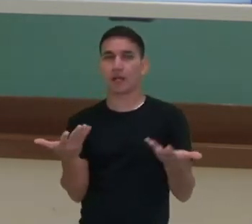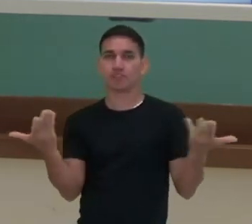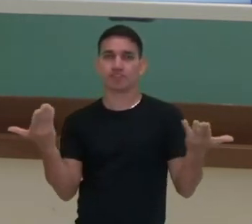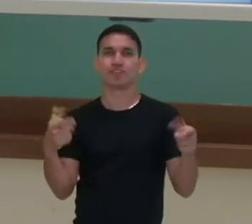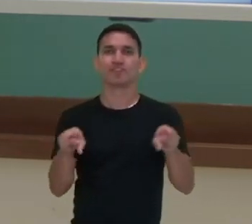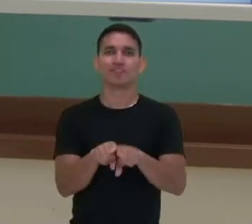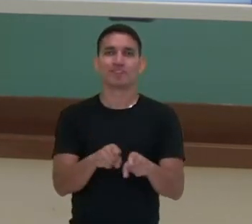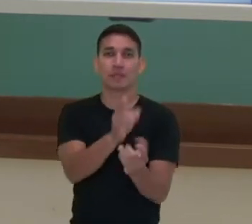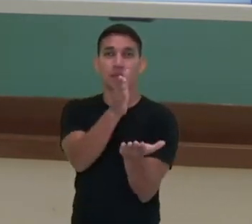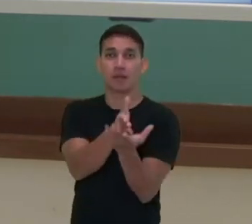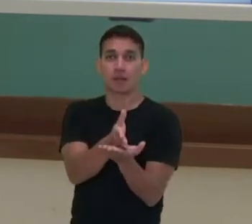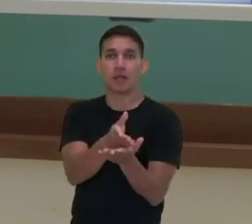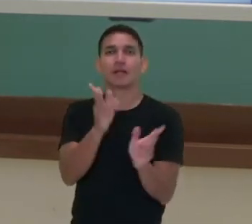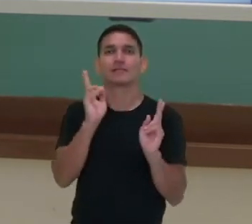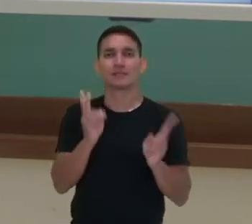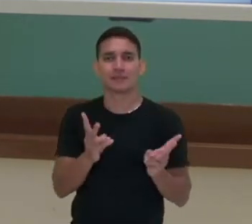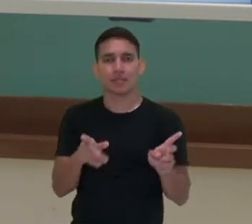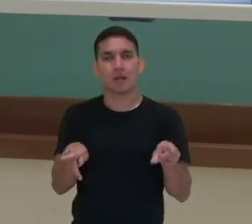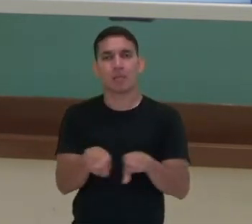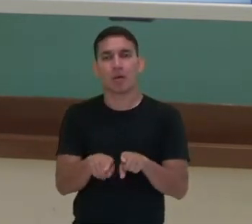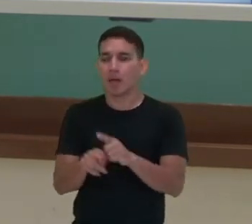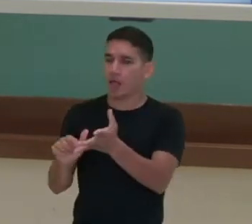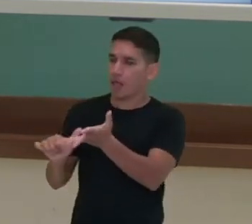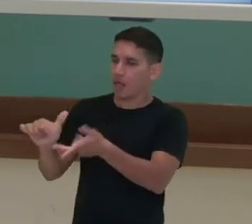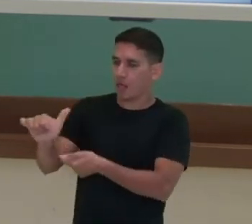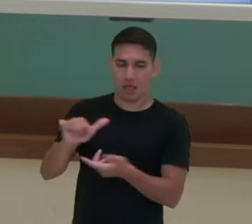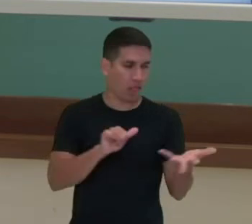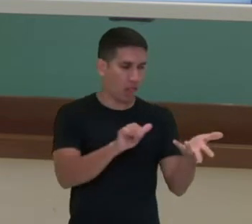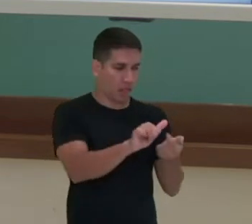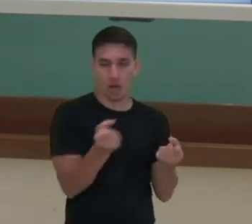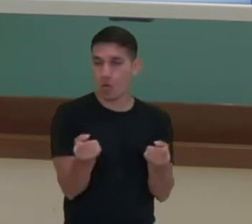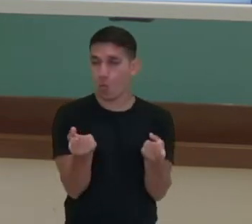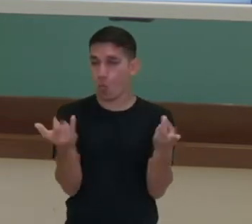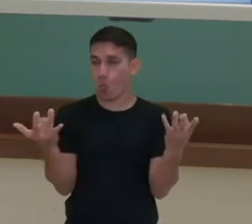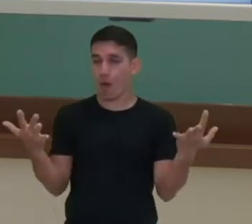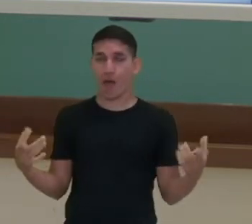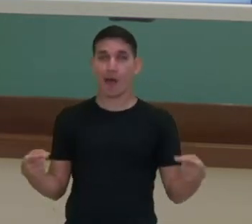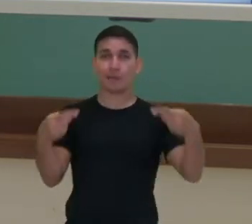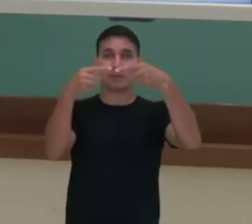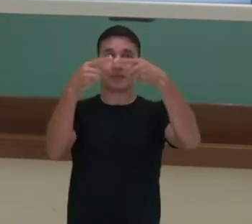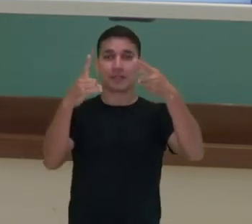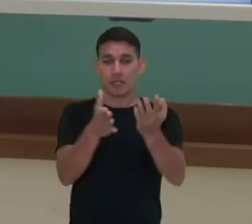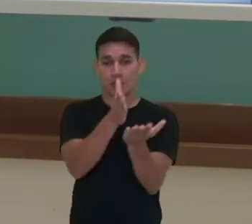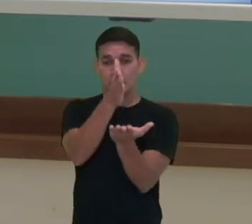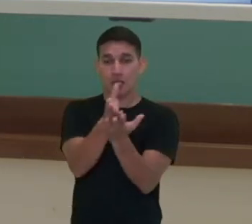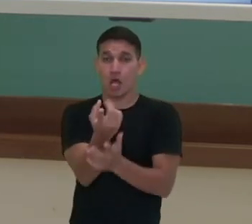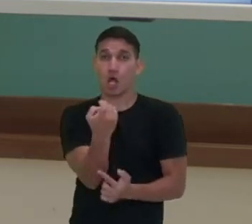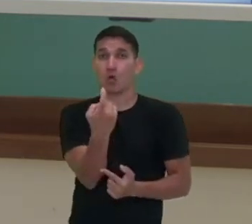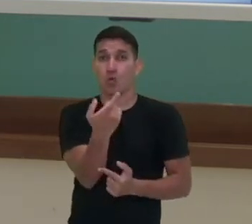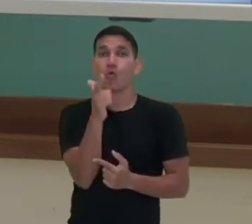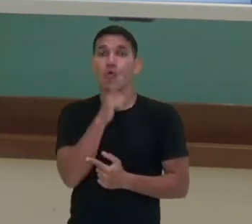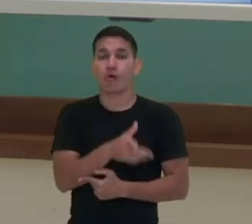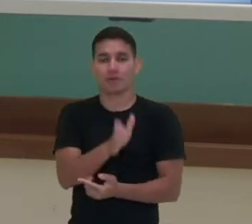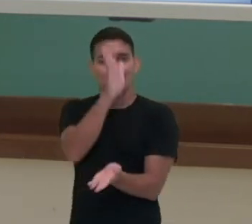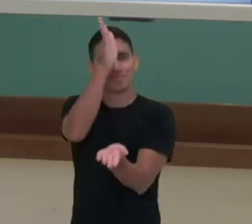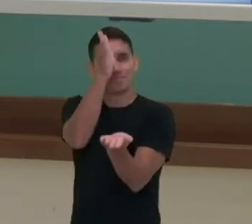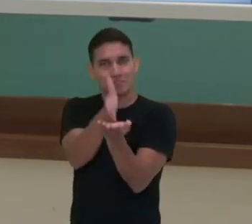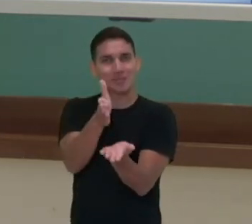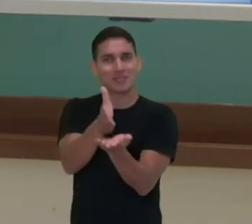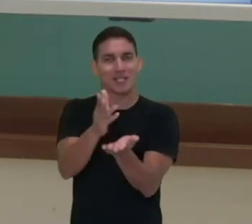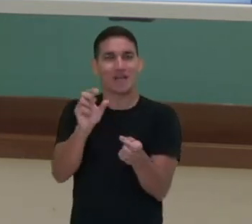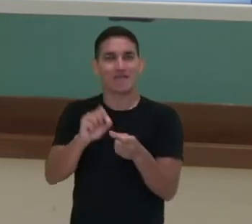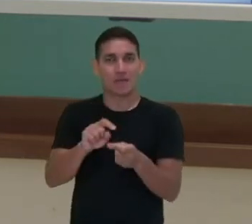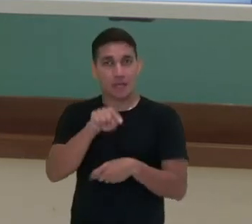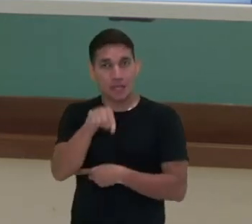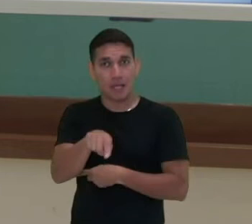para trás. Ou seja, o número de elementos que eu tenho aqui, o mesmo que tenho aqui, e vai sobrar um no meio, que é exatamente o